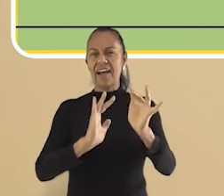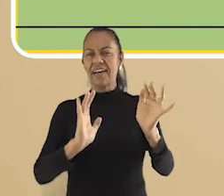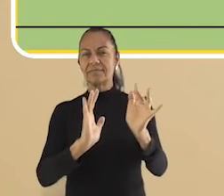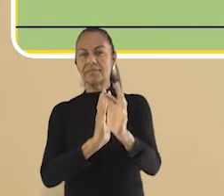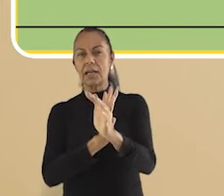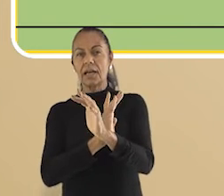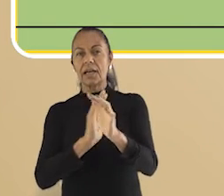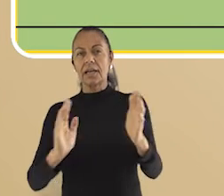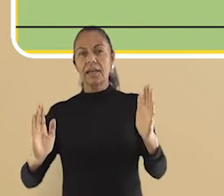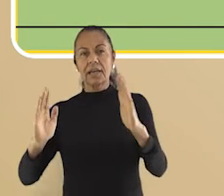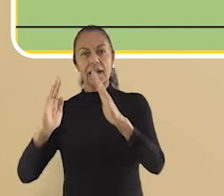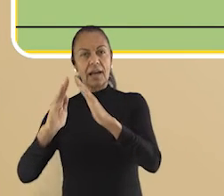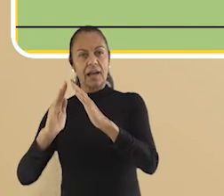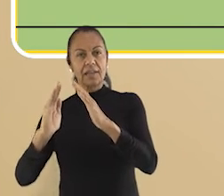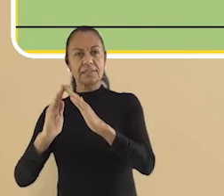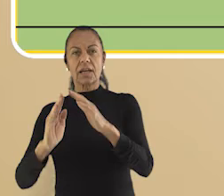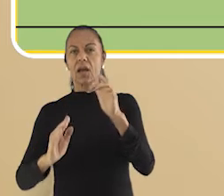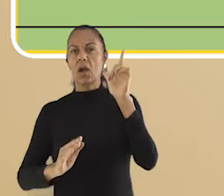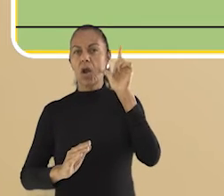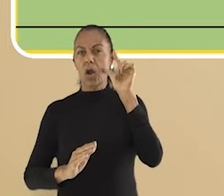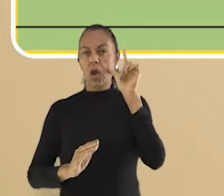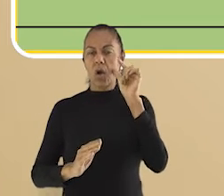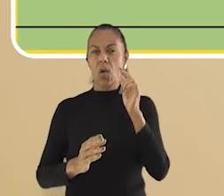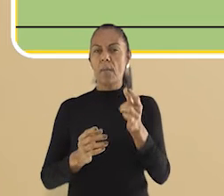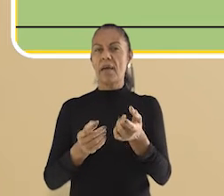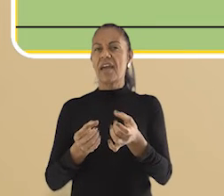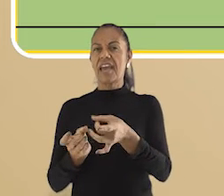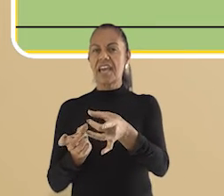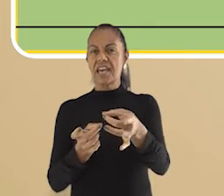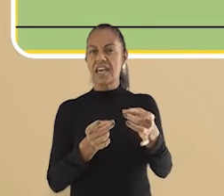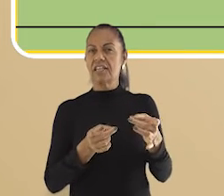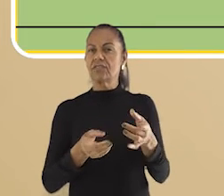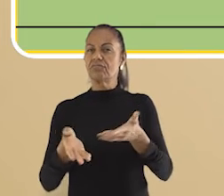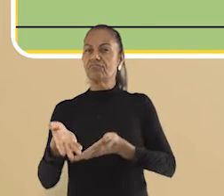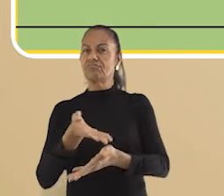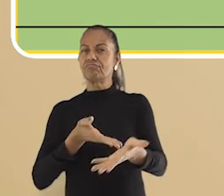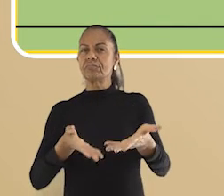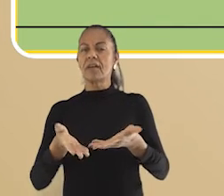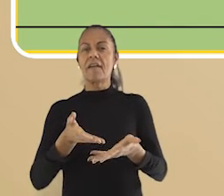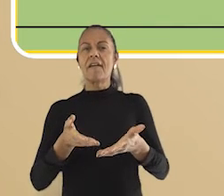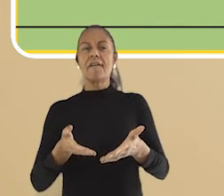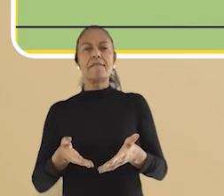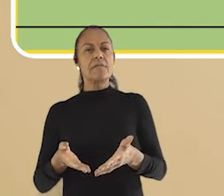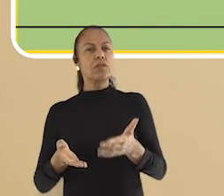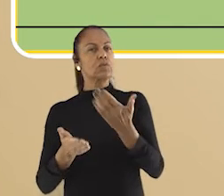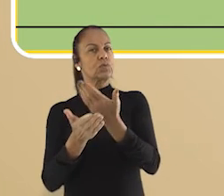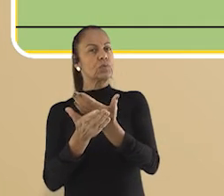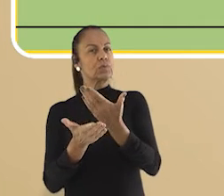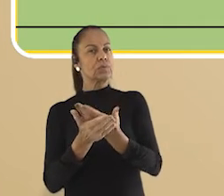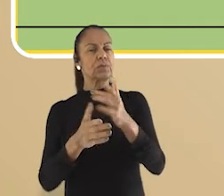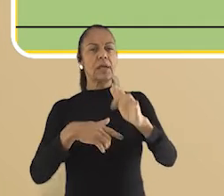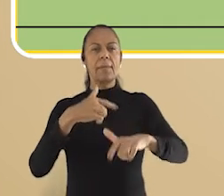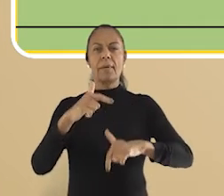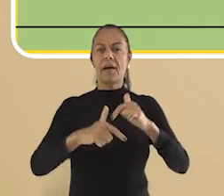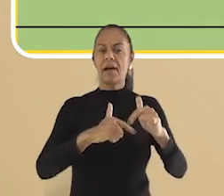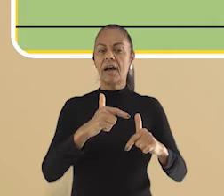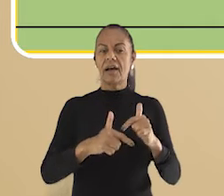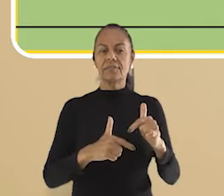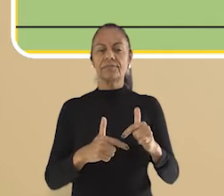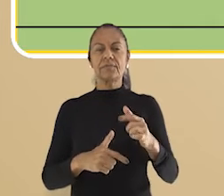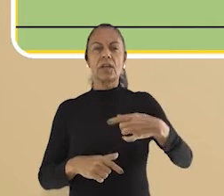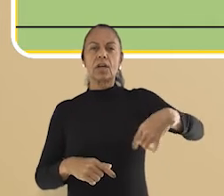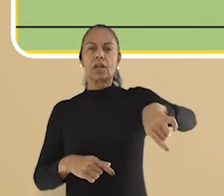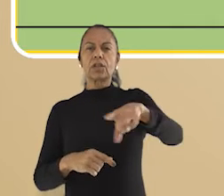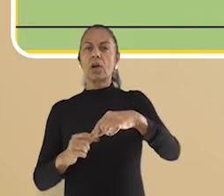acontecem diversas atividades, como estudos, trabalho e outras atividades humanas. A maioria de